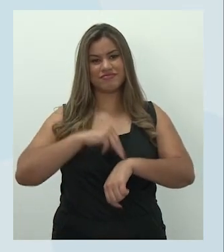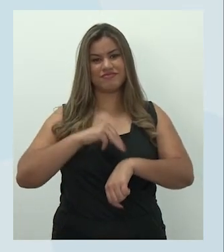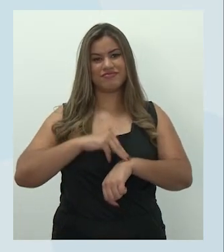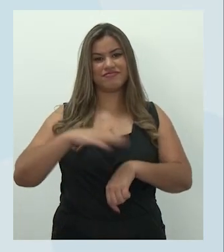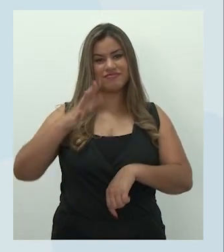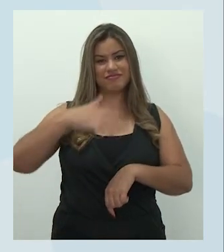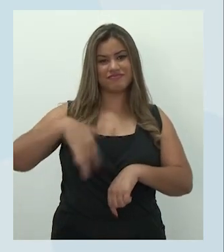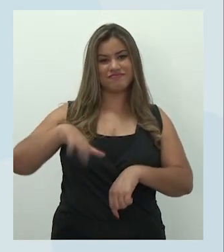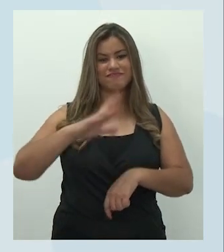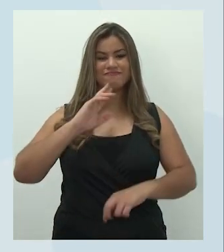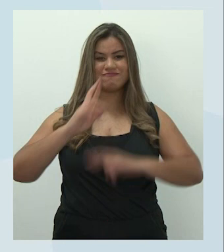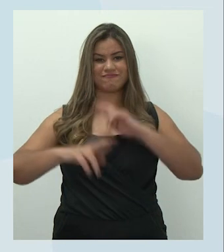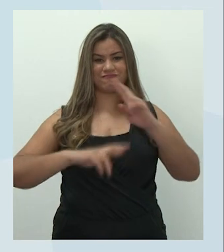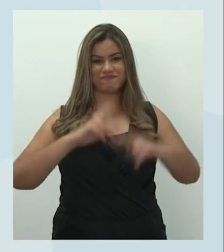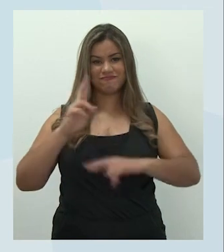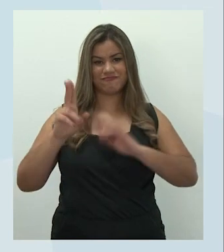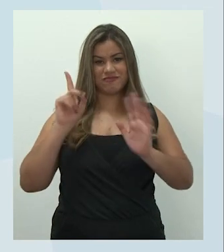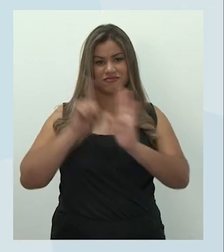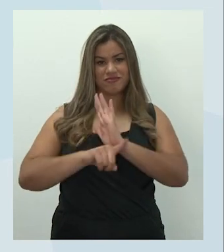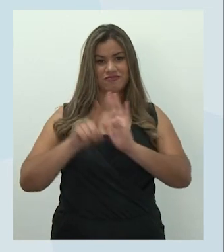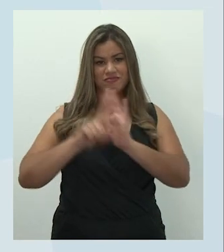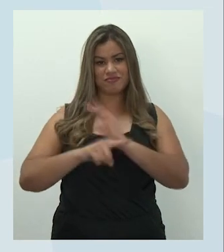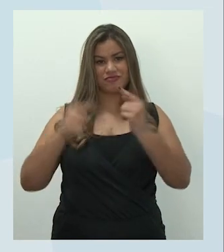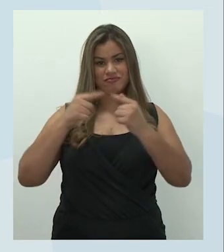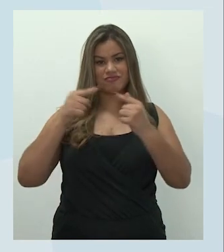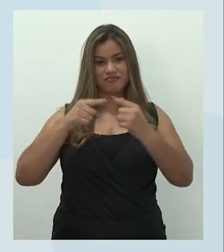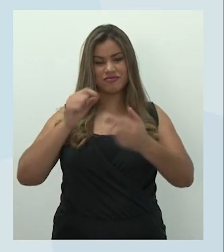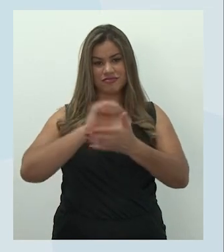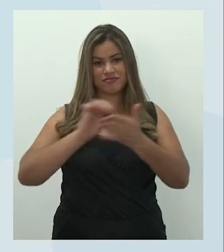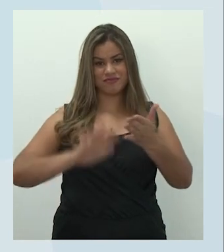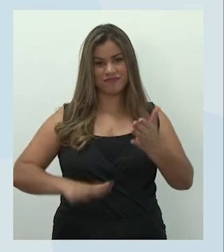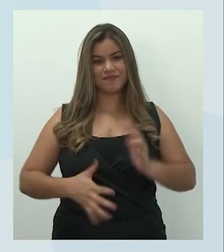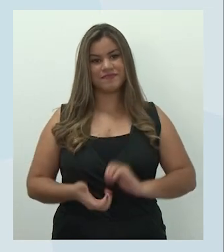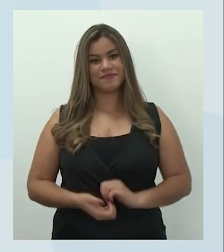vocês responderem essa pergunta sobre essa atividade.